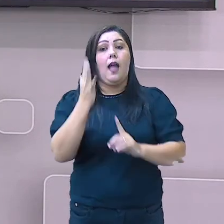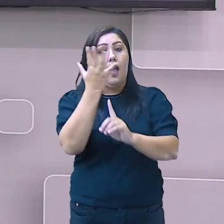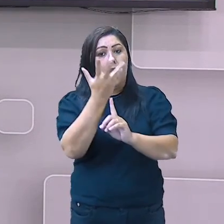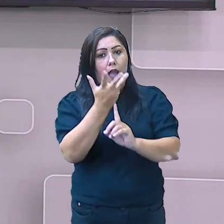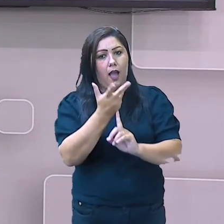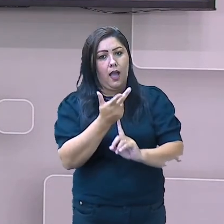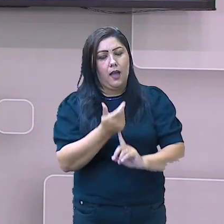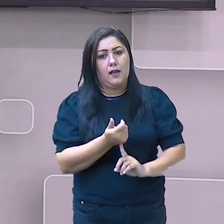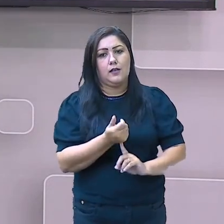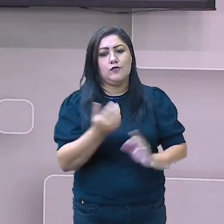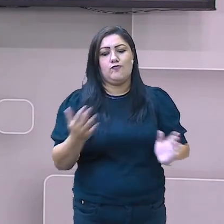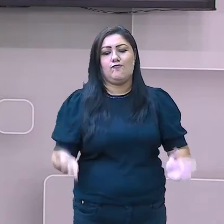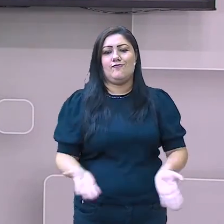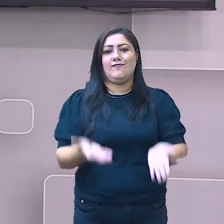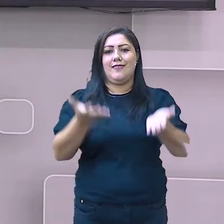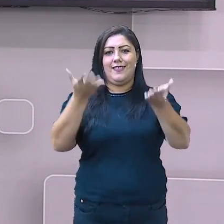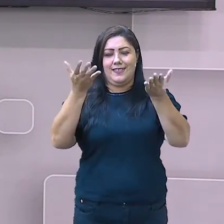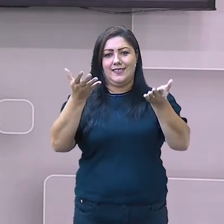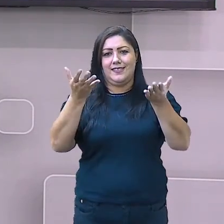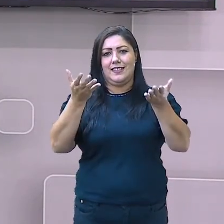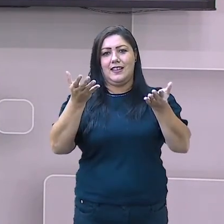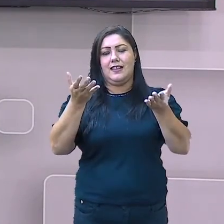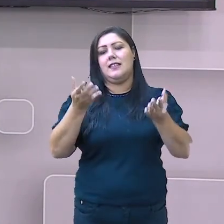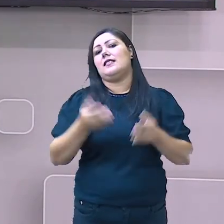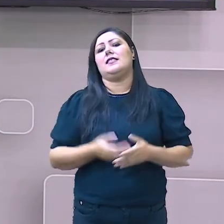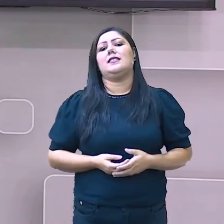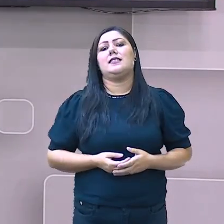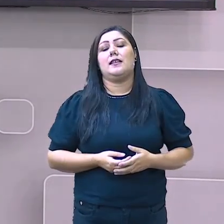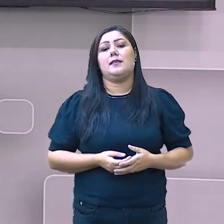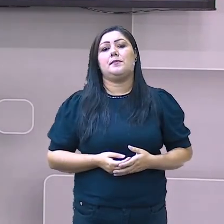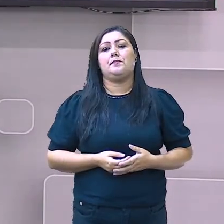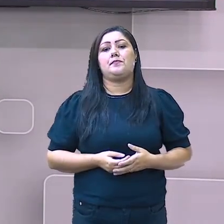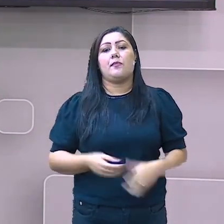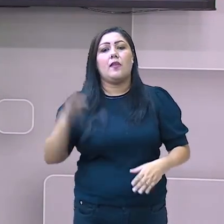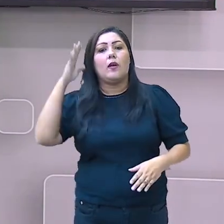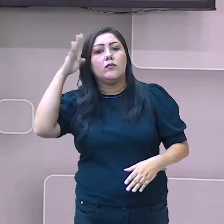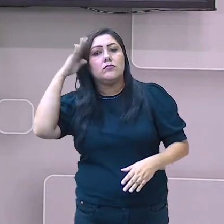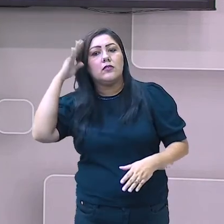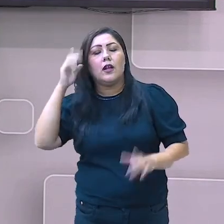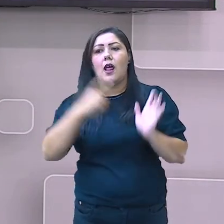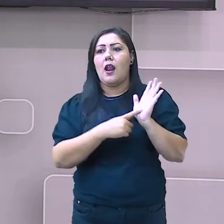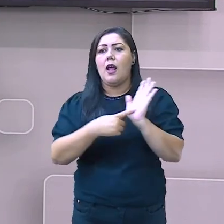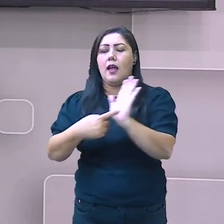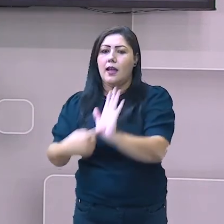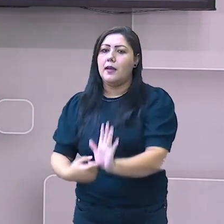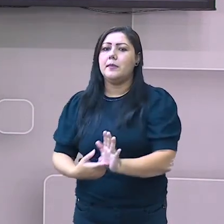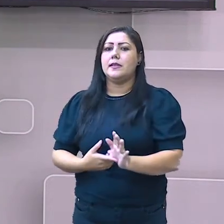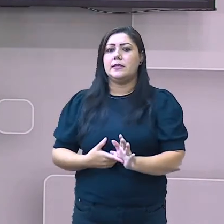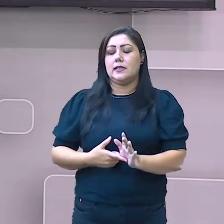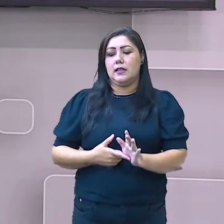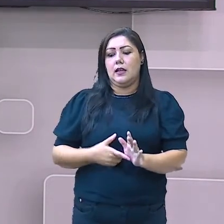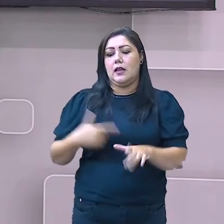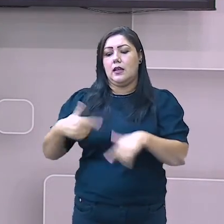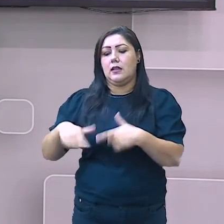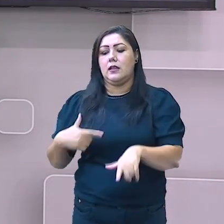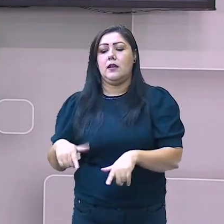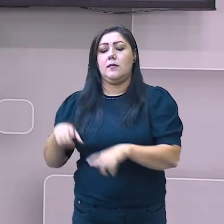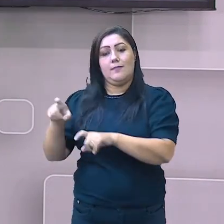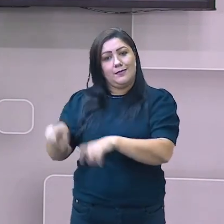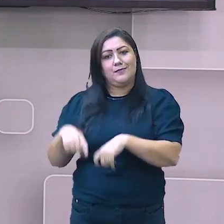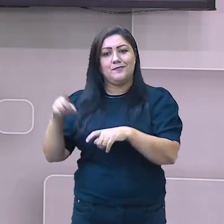e representar apenas o mundo dos trabalhadores, soldados em guerra, operários e camponeses fortes e